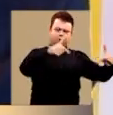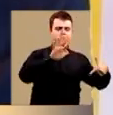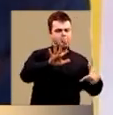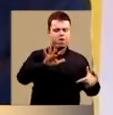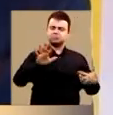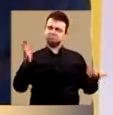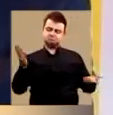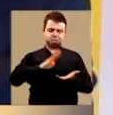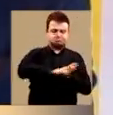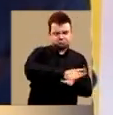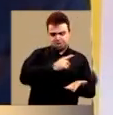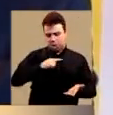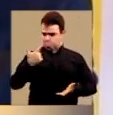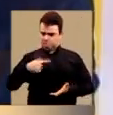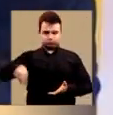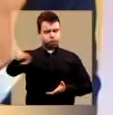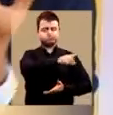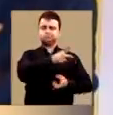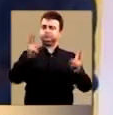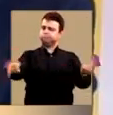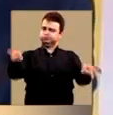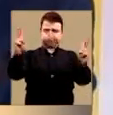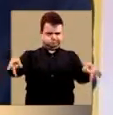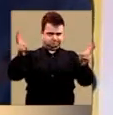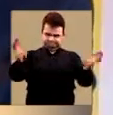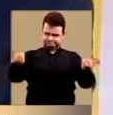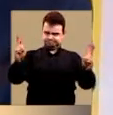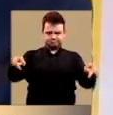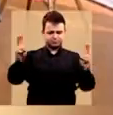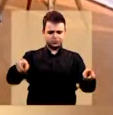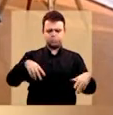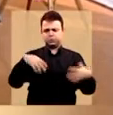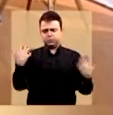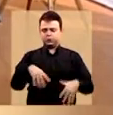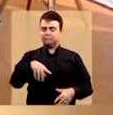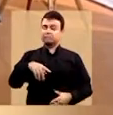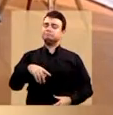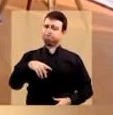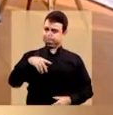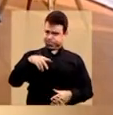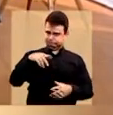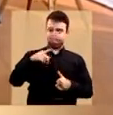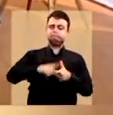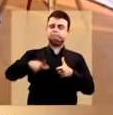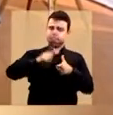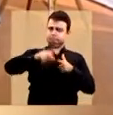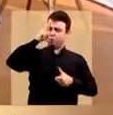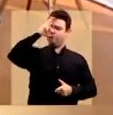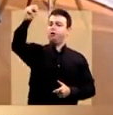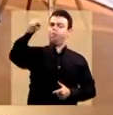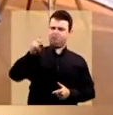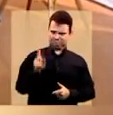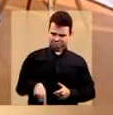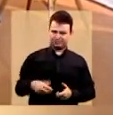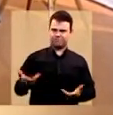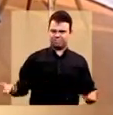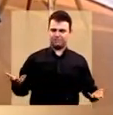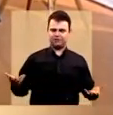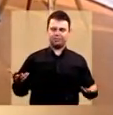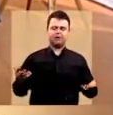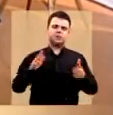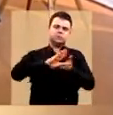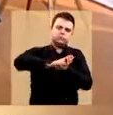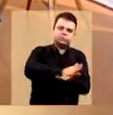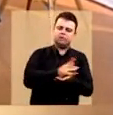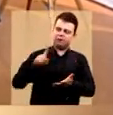de sermos racistas ou não. Sim. Esse sistema vai continuar operando. Tá tão engrenado que por si só ele se alimenta, exato, né? Exato,